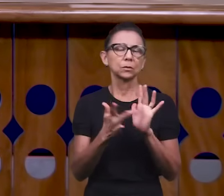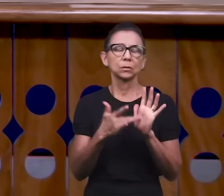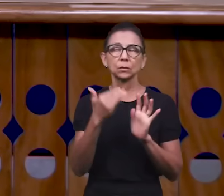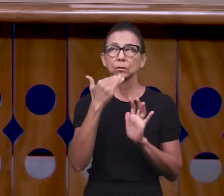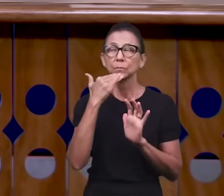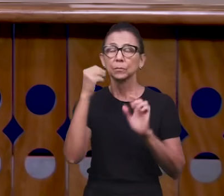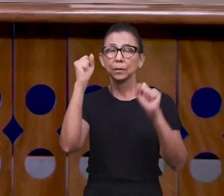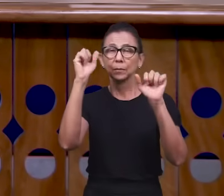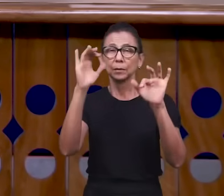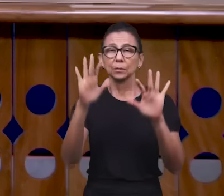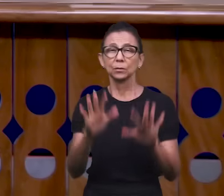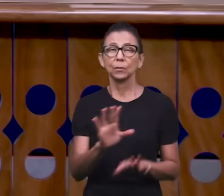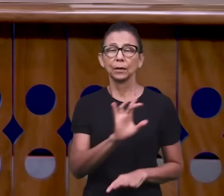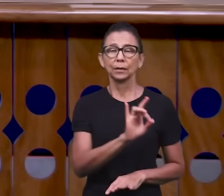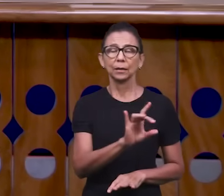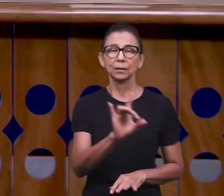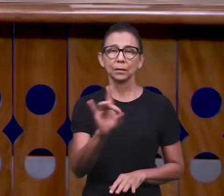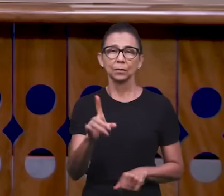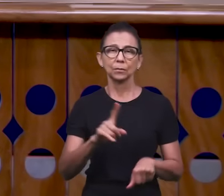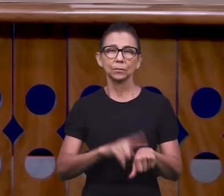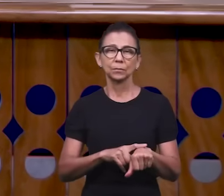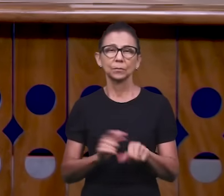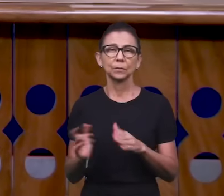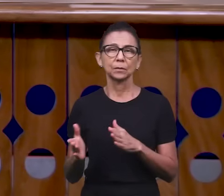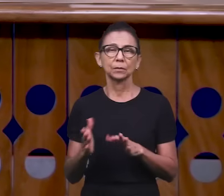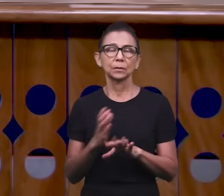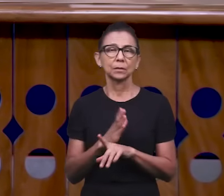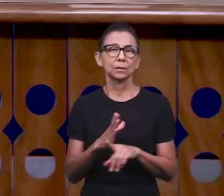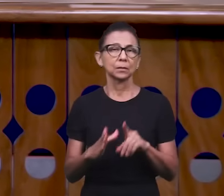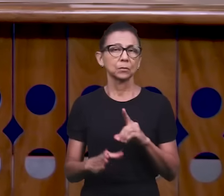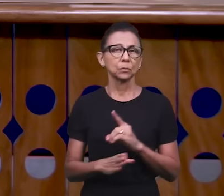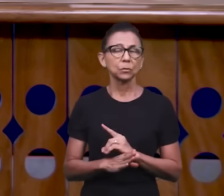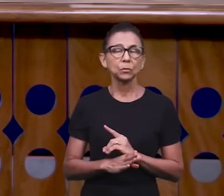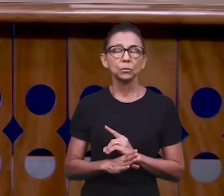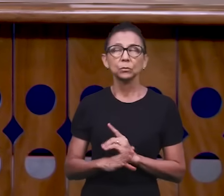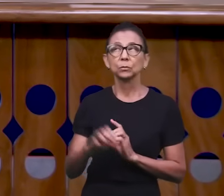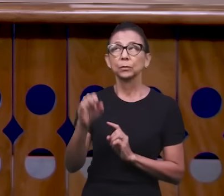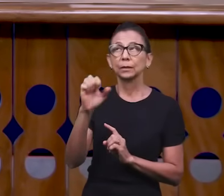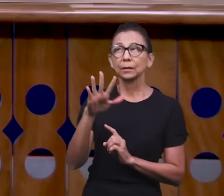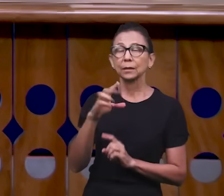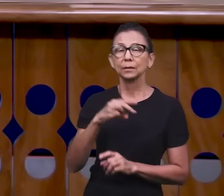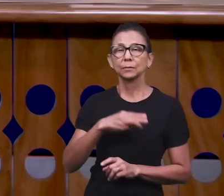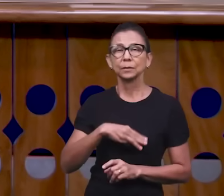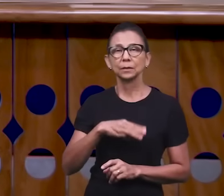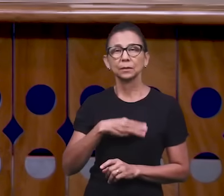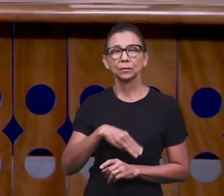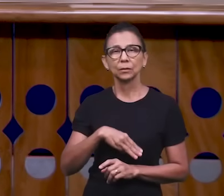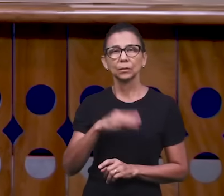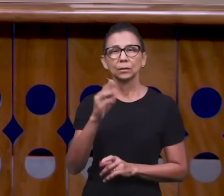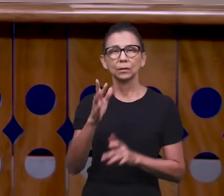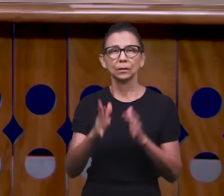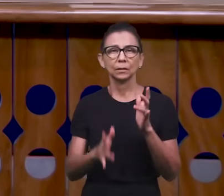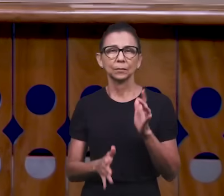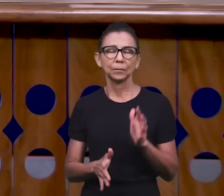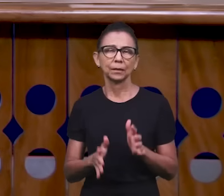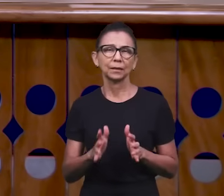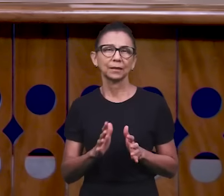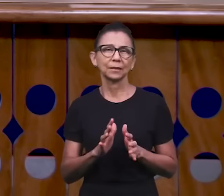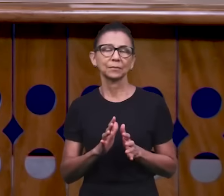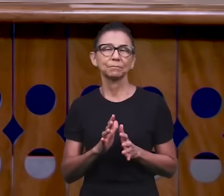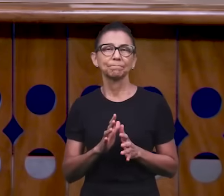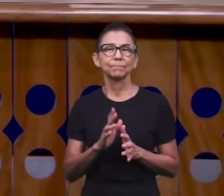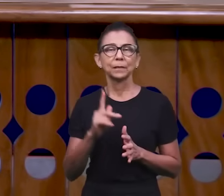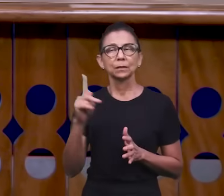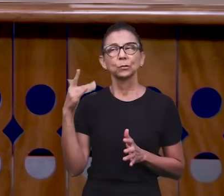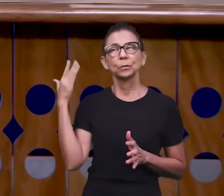Pedimos uma bênção sobre nós neste culto, Senhor, para que a Tua graça, a Tua misericórdia seja sobre as nossas vidas e